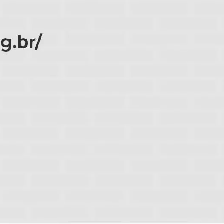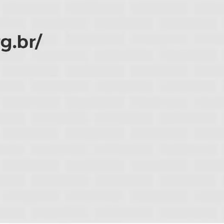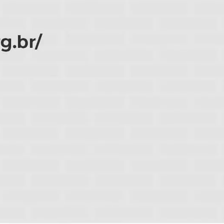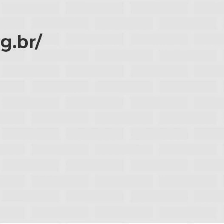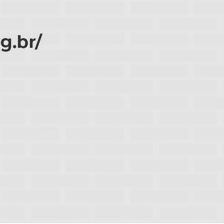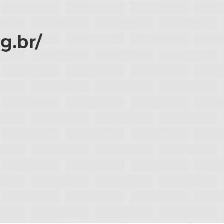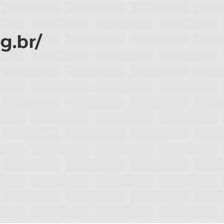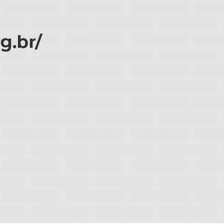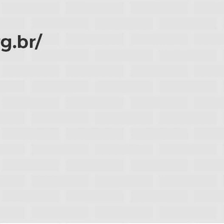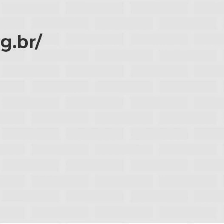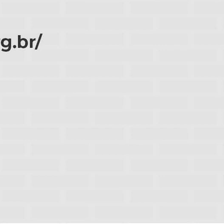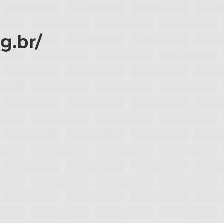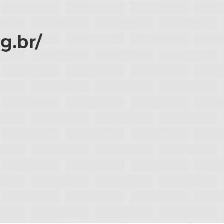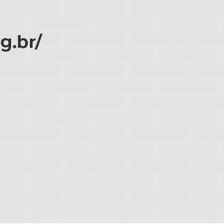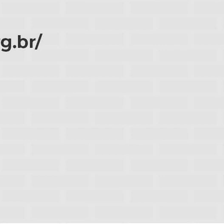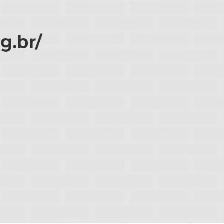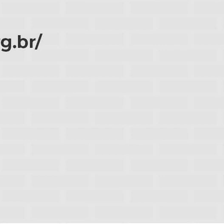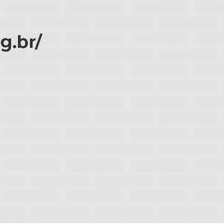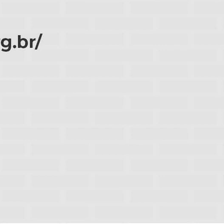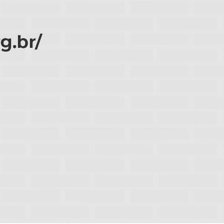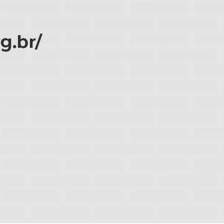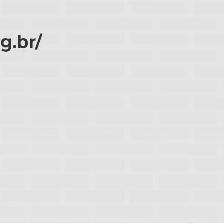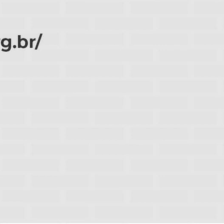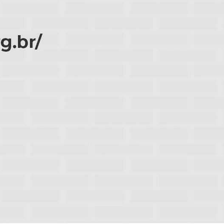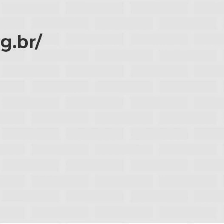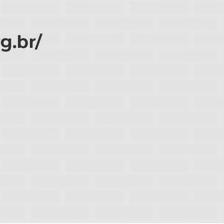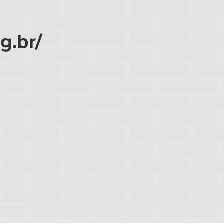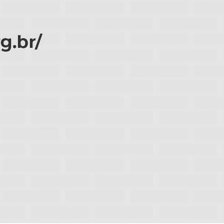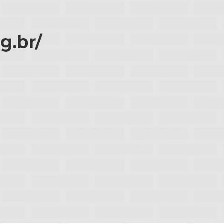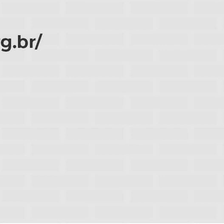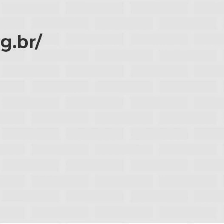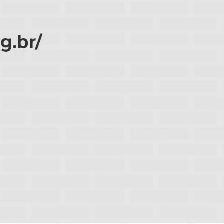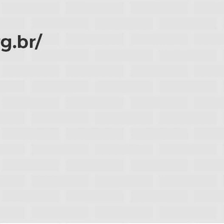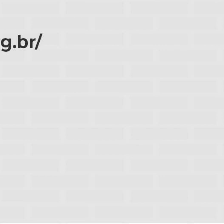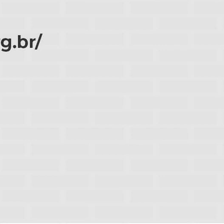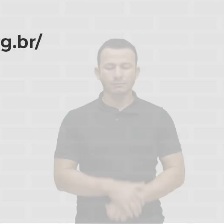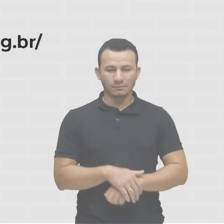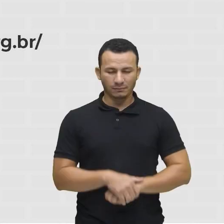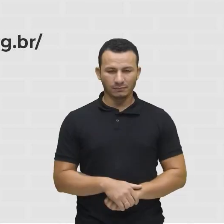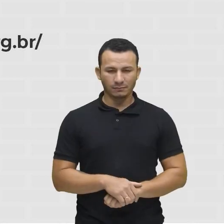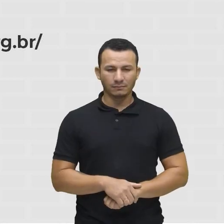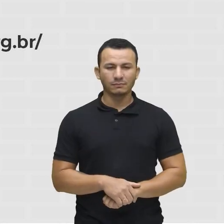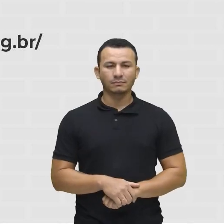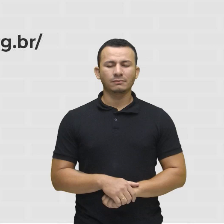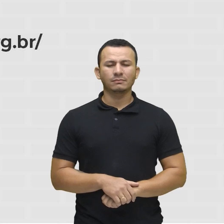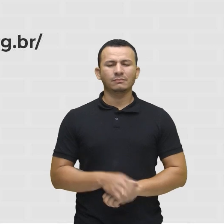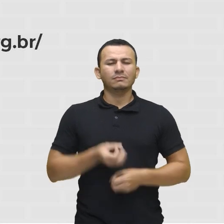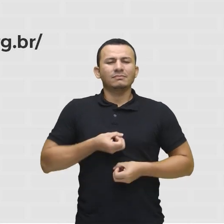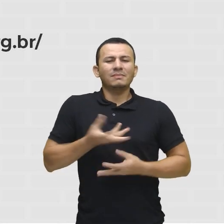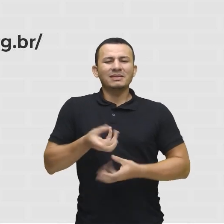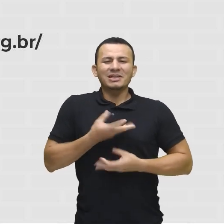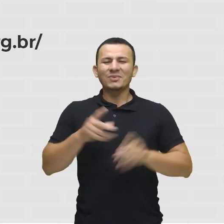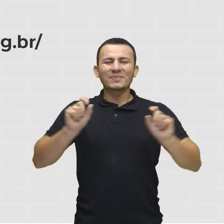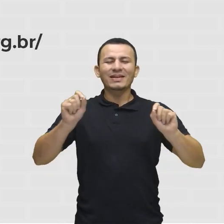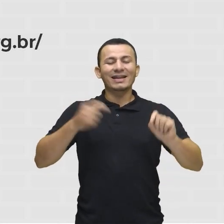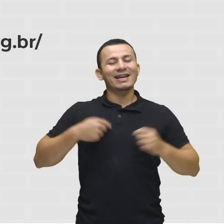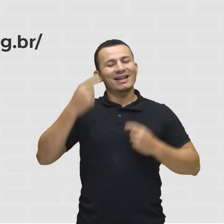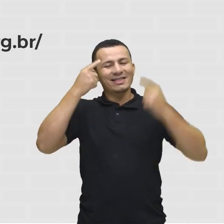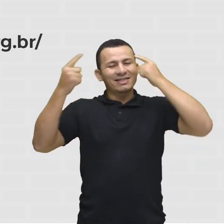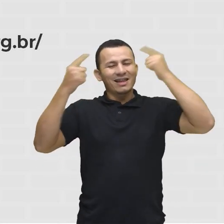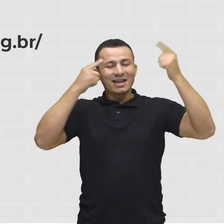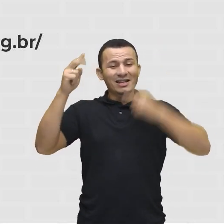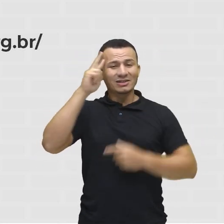fruição, agora nós vamos falar da expressão. Então, o que é a expressão? É expressar sentimentos, ideias,